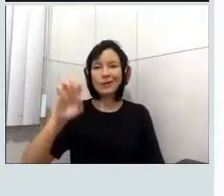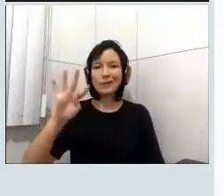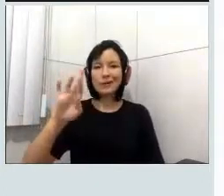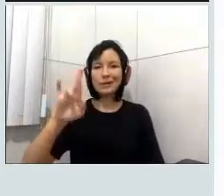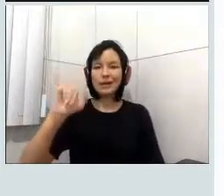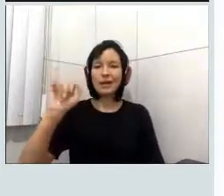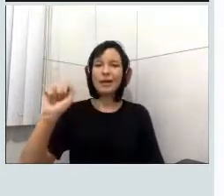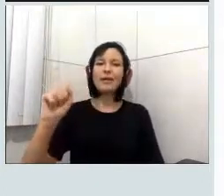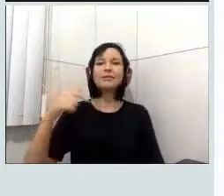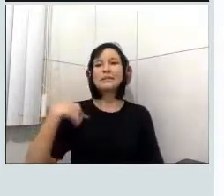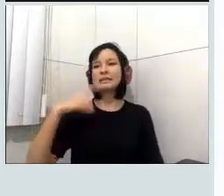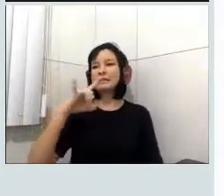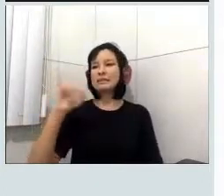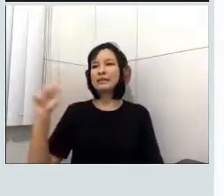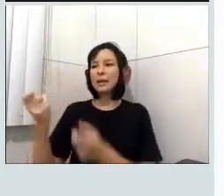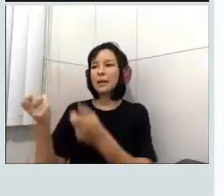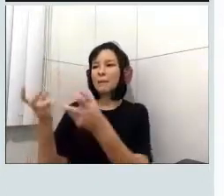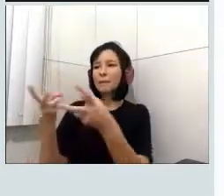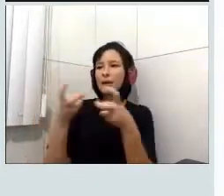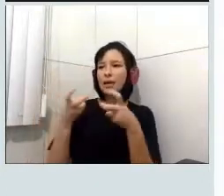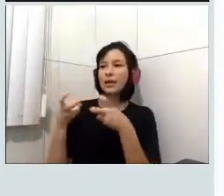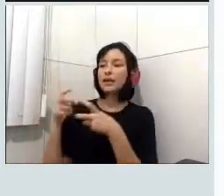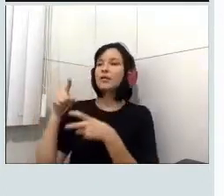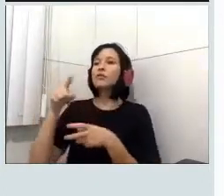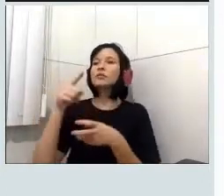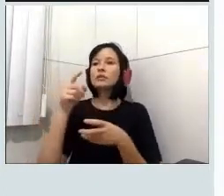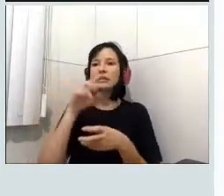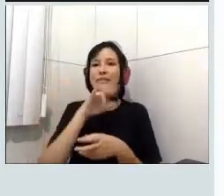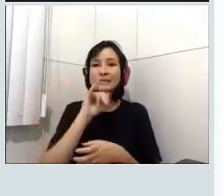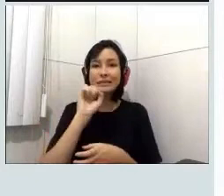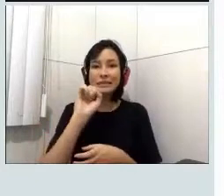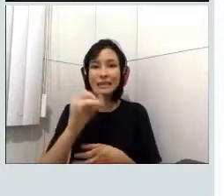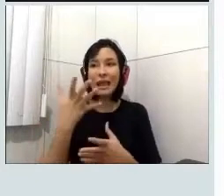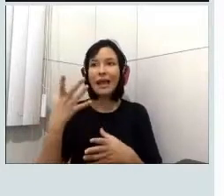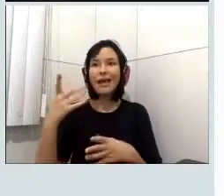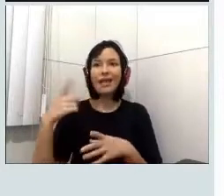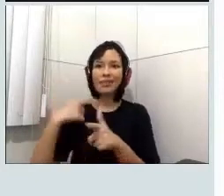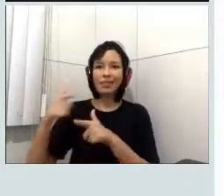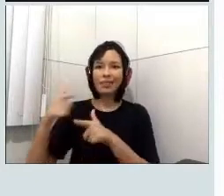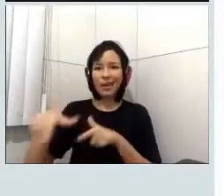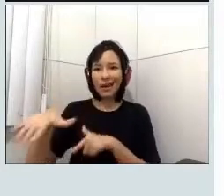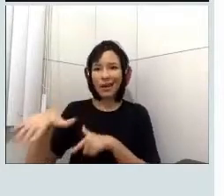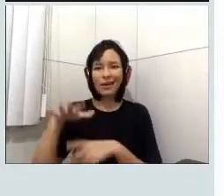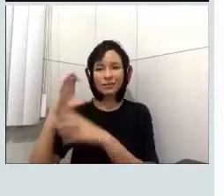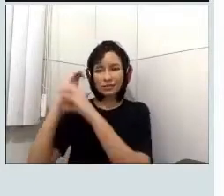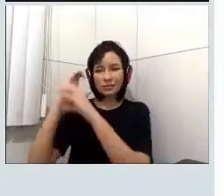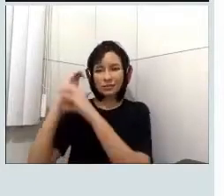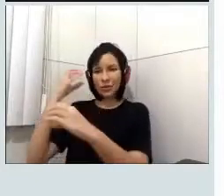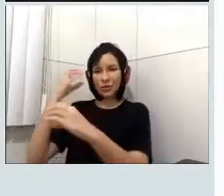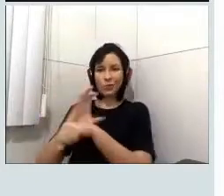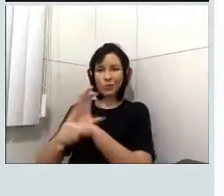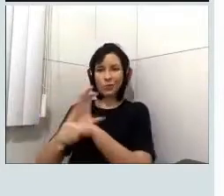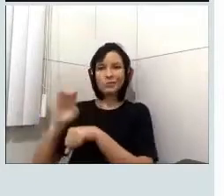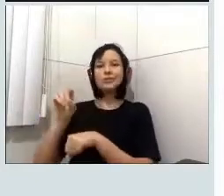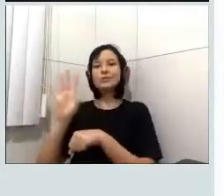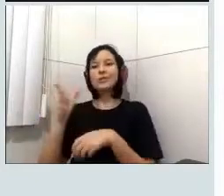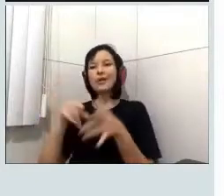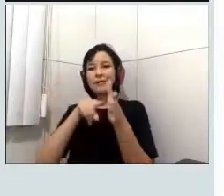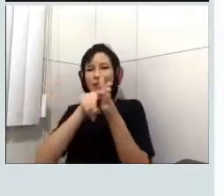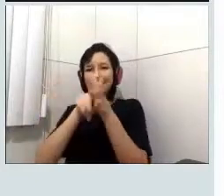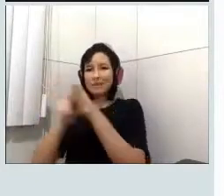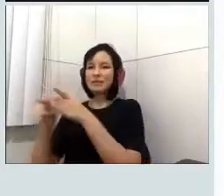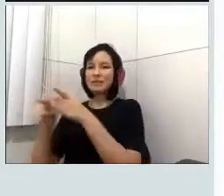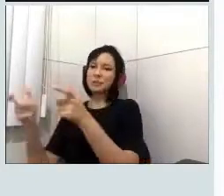em construções. Vocês que querem aí ser engenheiros já vão analisando isso, viu?